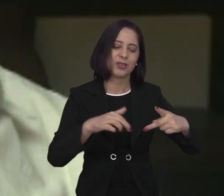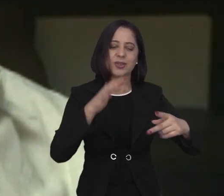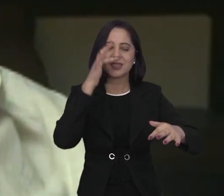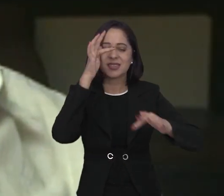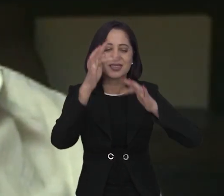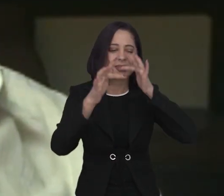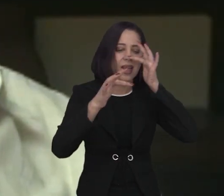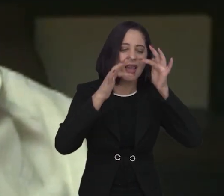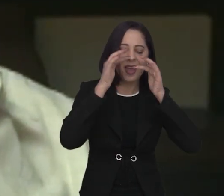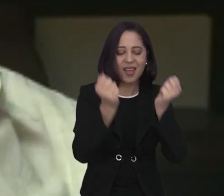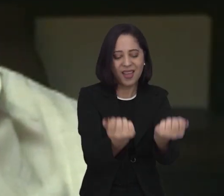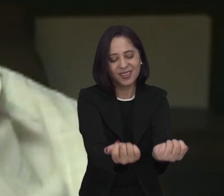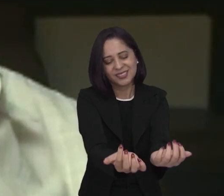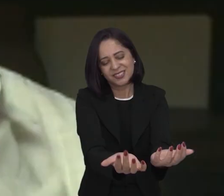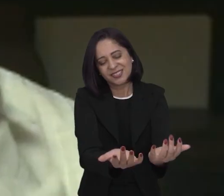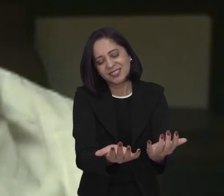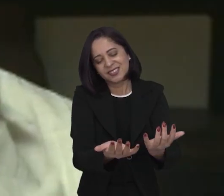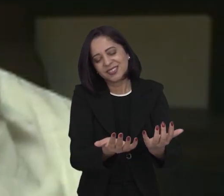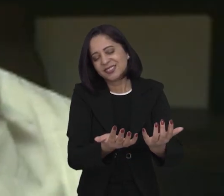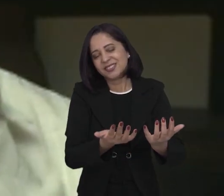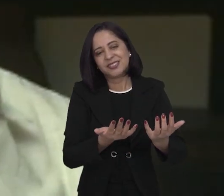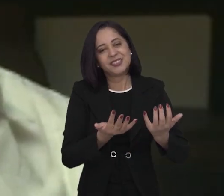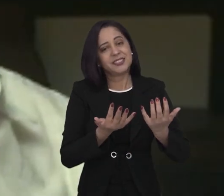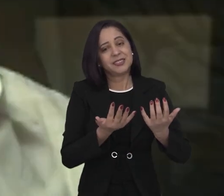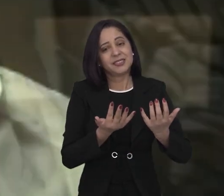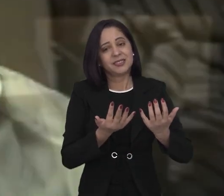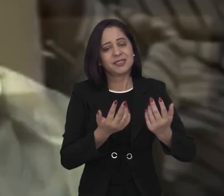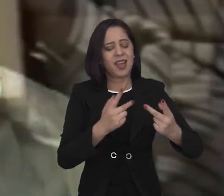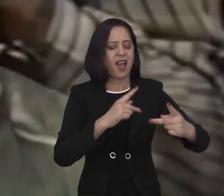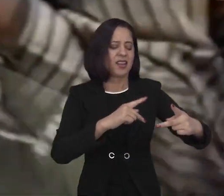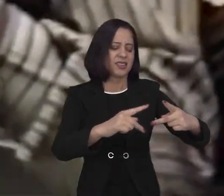campos tão floridos,